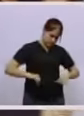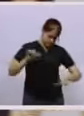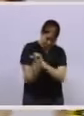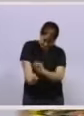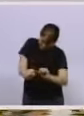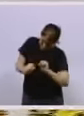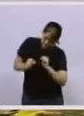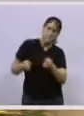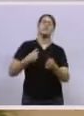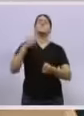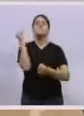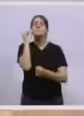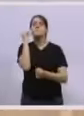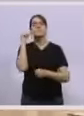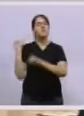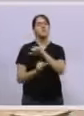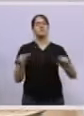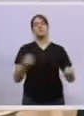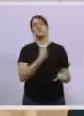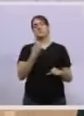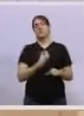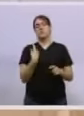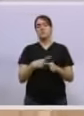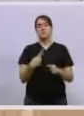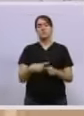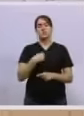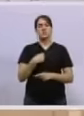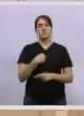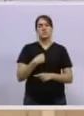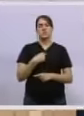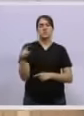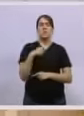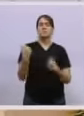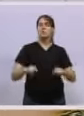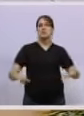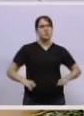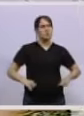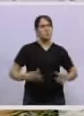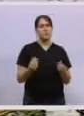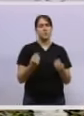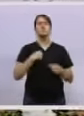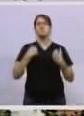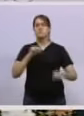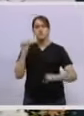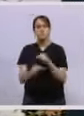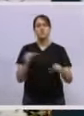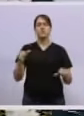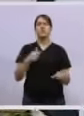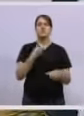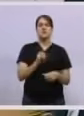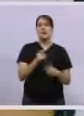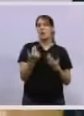mangas e vou dizer, eu vou à luta, porque eu não tenho o direito de sofrer o tanto que eu sofro e não viver o processo da